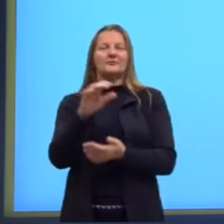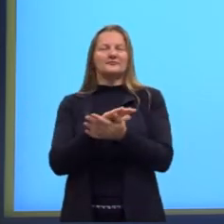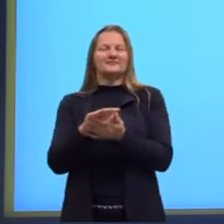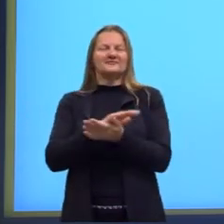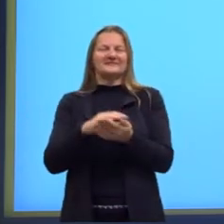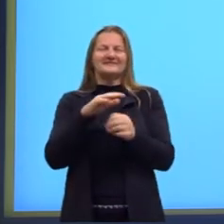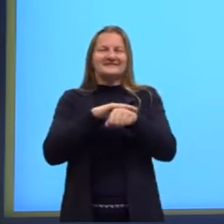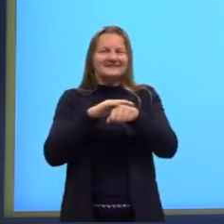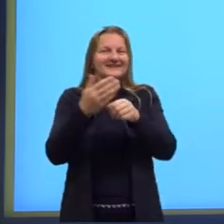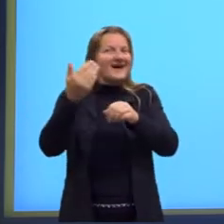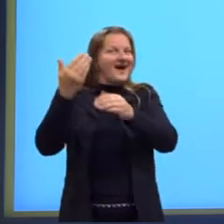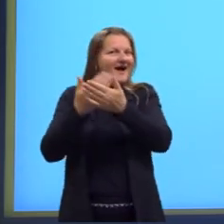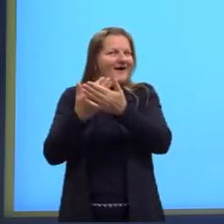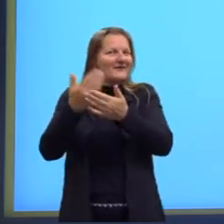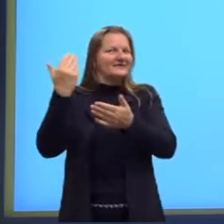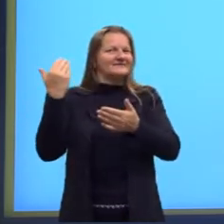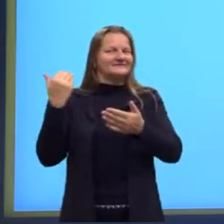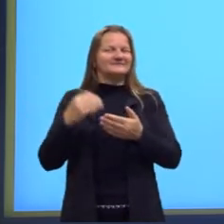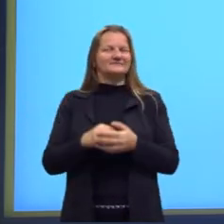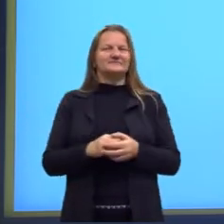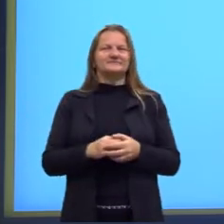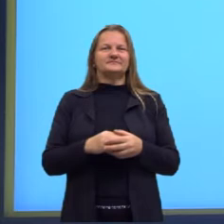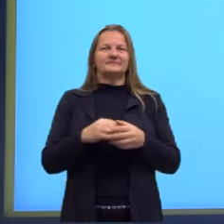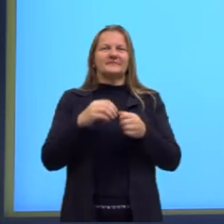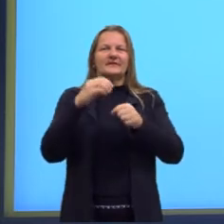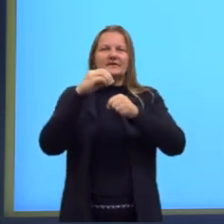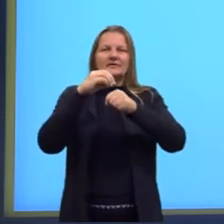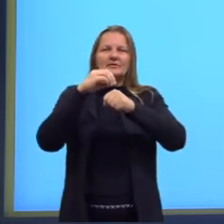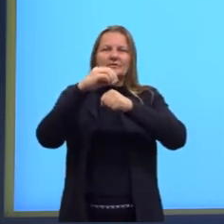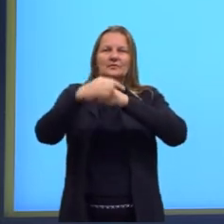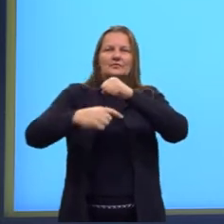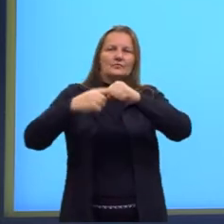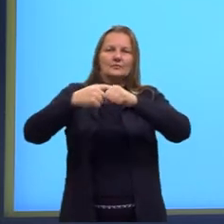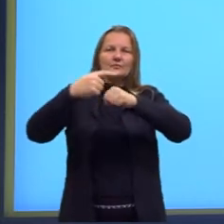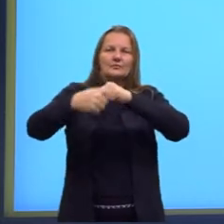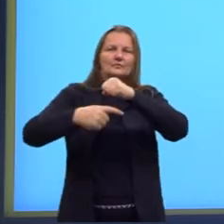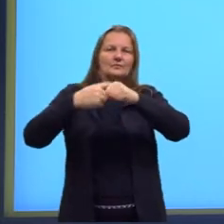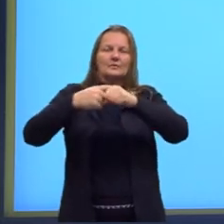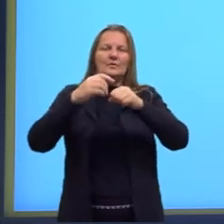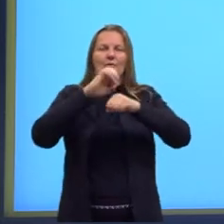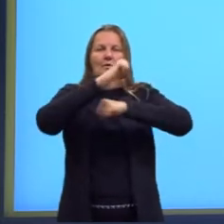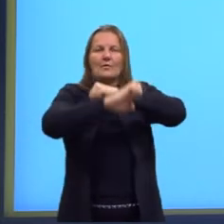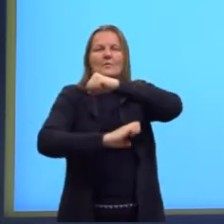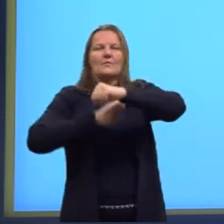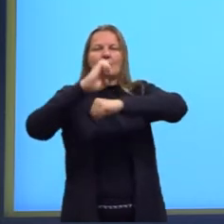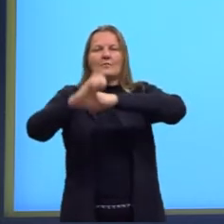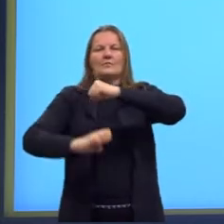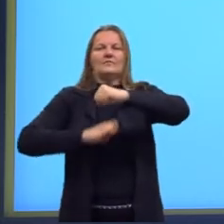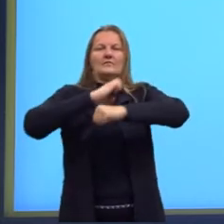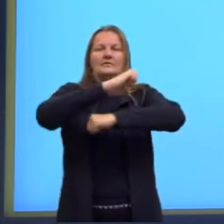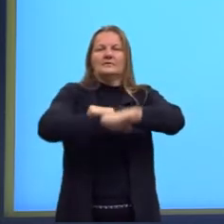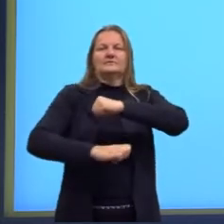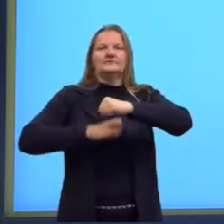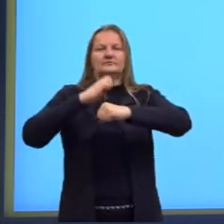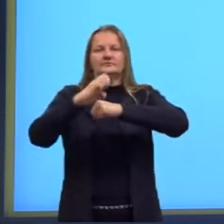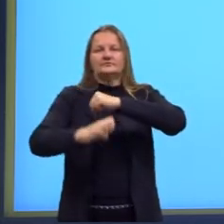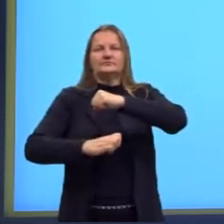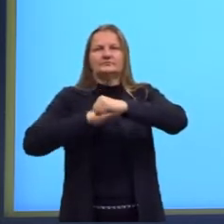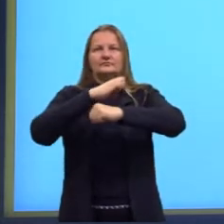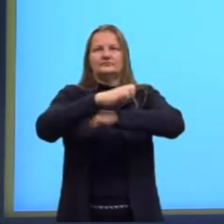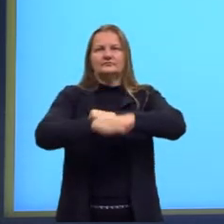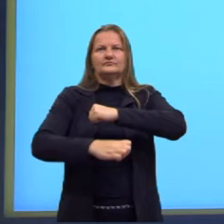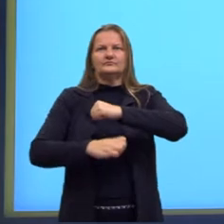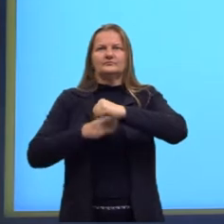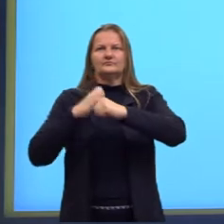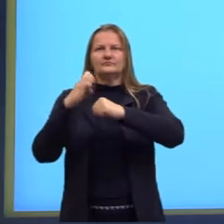isso com vocês a gente tem vários átomos né geralmente são metais e esses elétrons eles são livres né E aqui